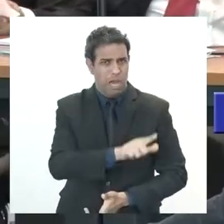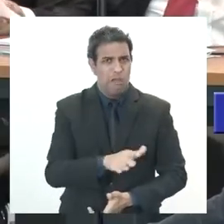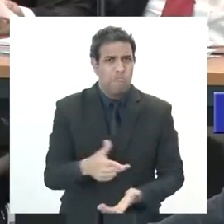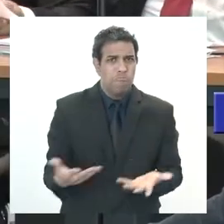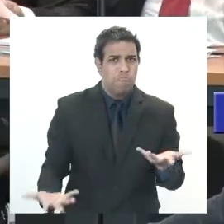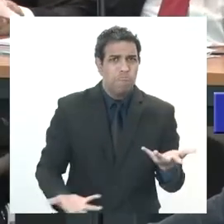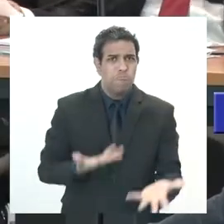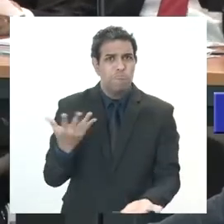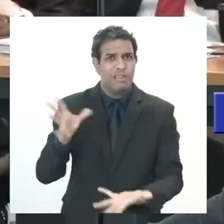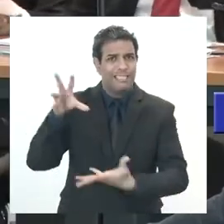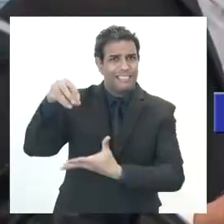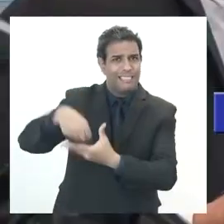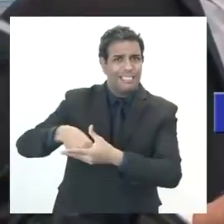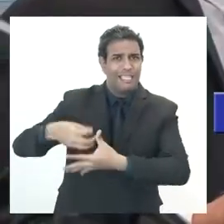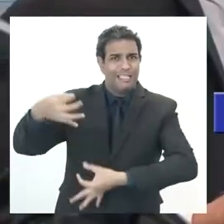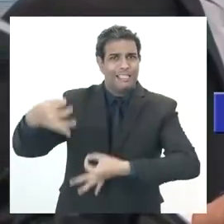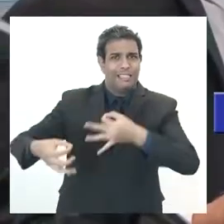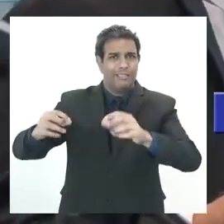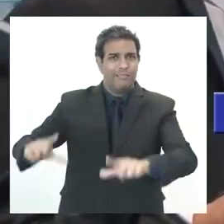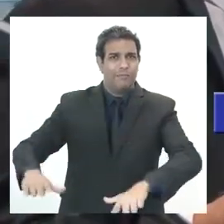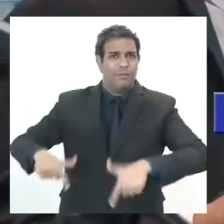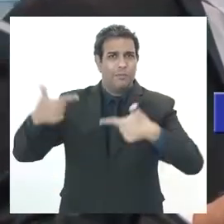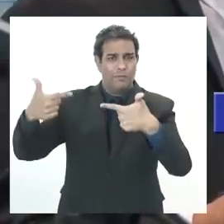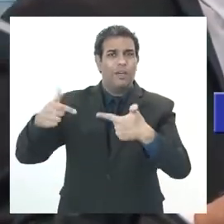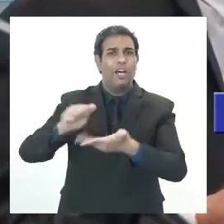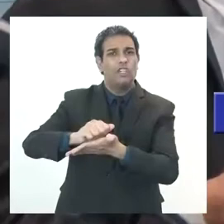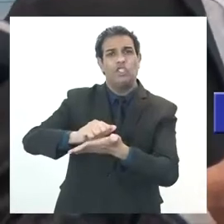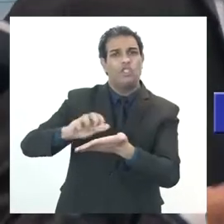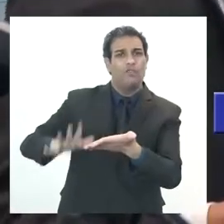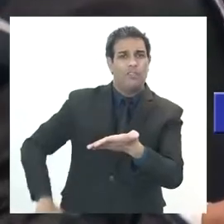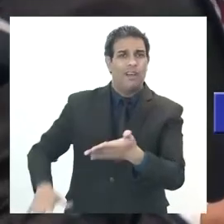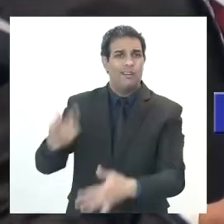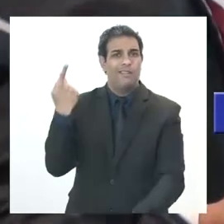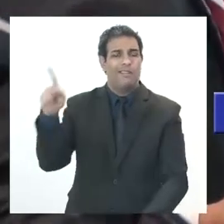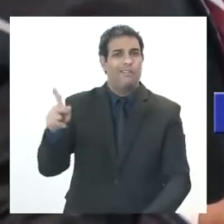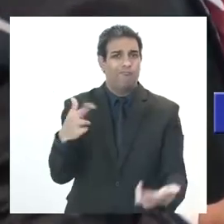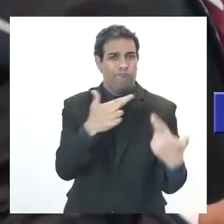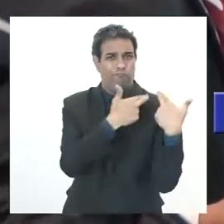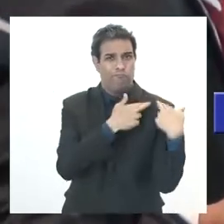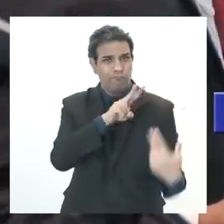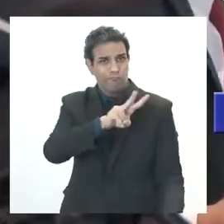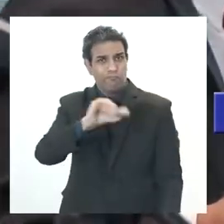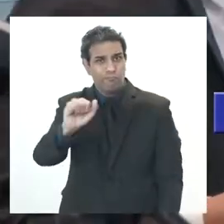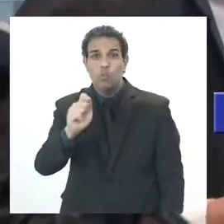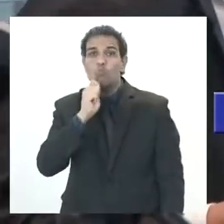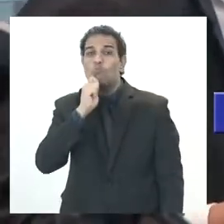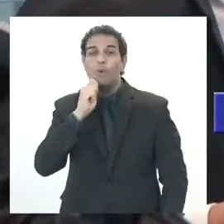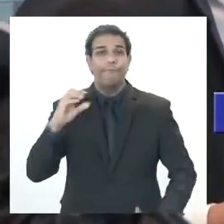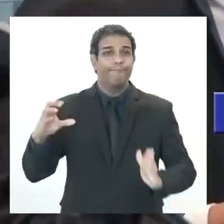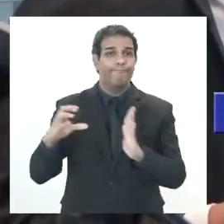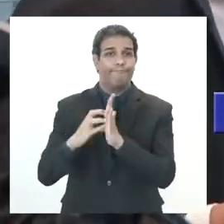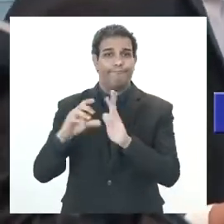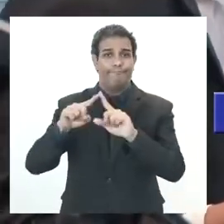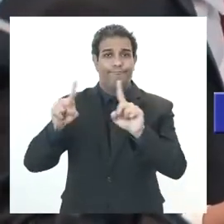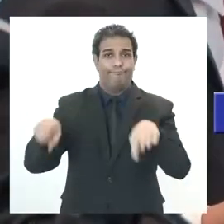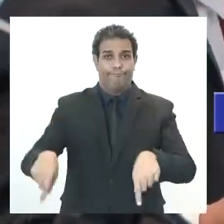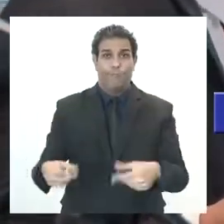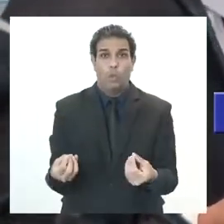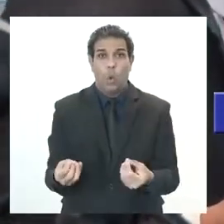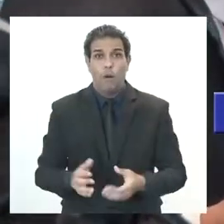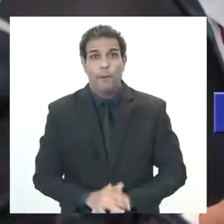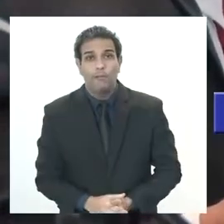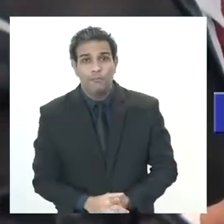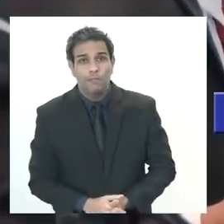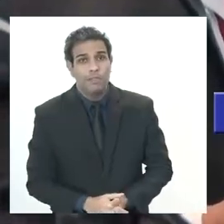ele vai exercer as tarefas inerentes ao Tribunal de Contas e não tem como não se